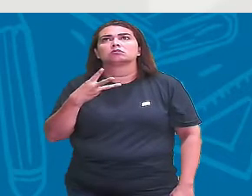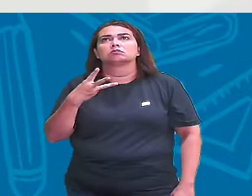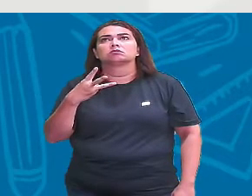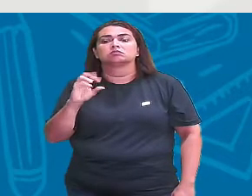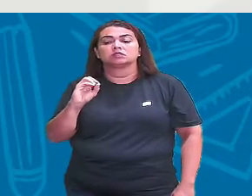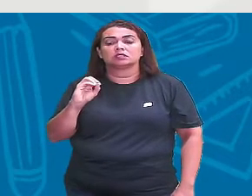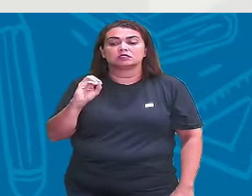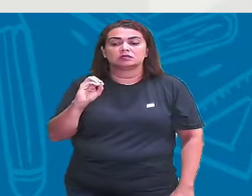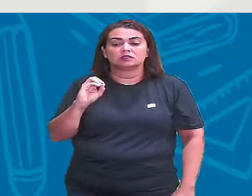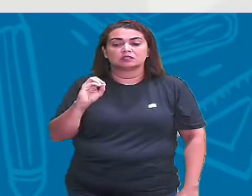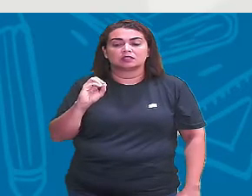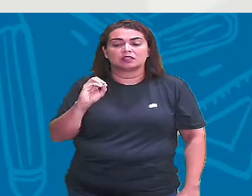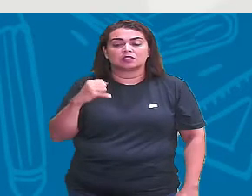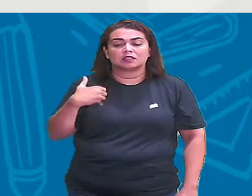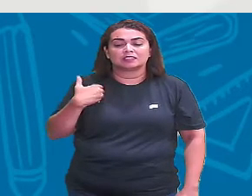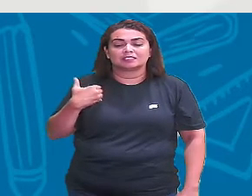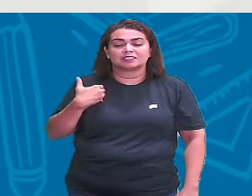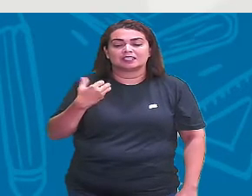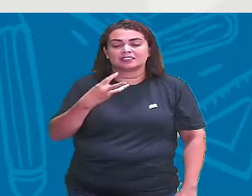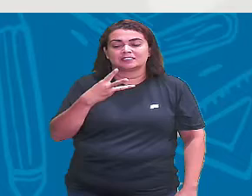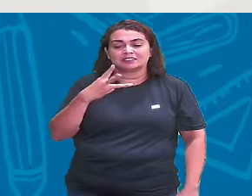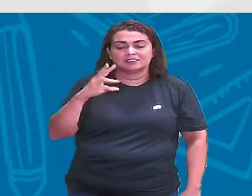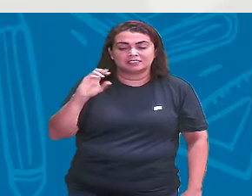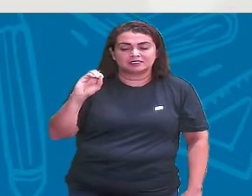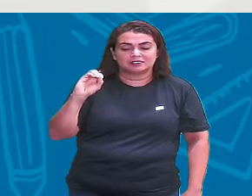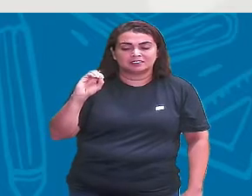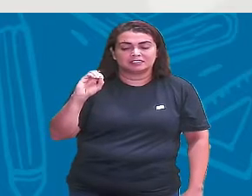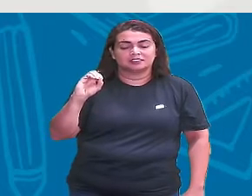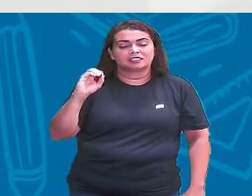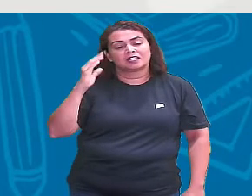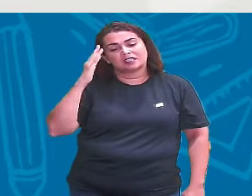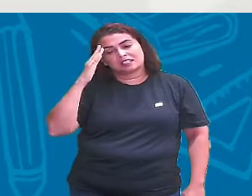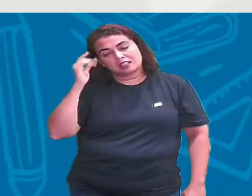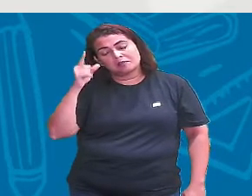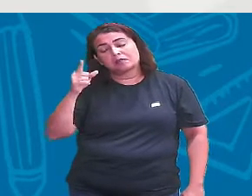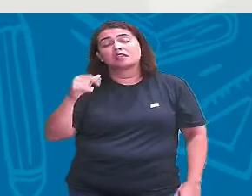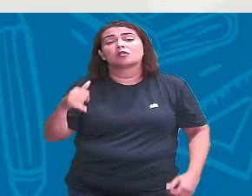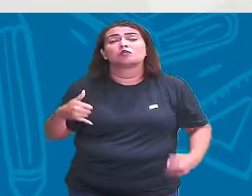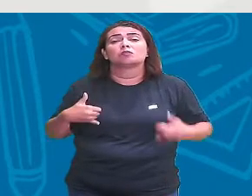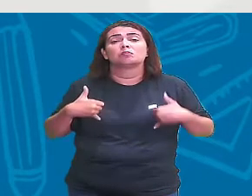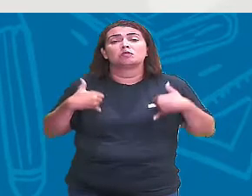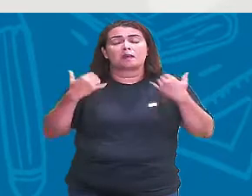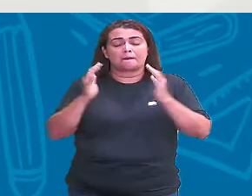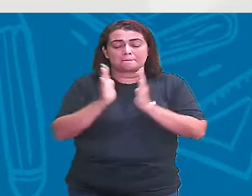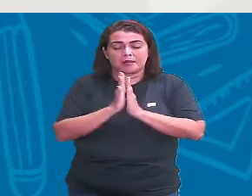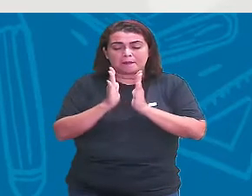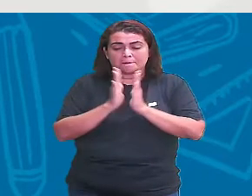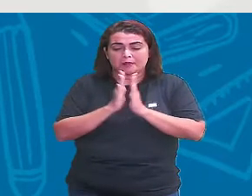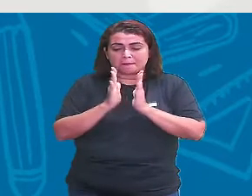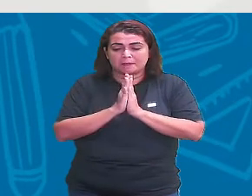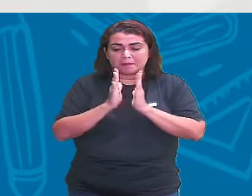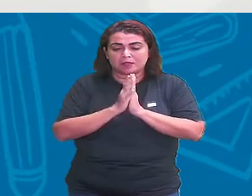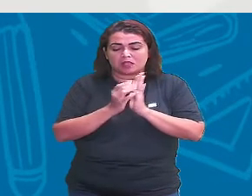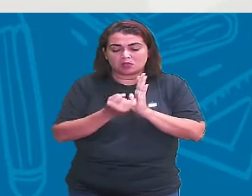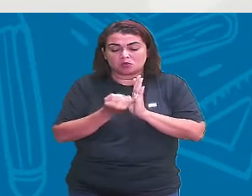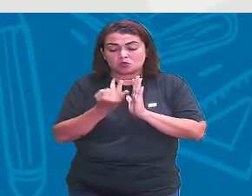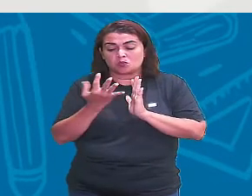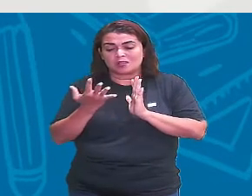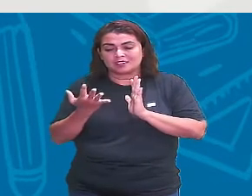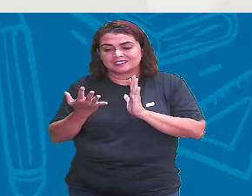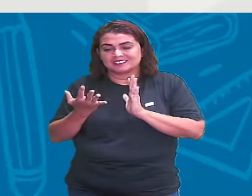anos. A pessoa sabe quantos aniversários eu já fiz, quantas vezes bateram parabéns para